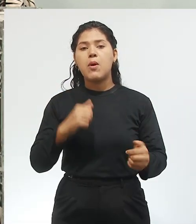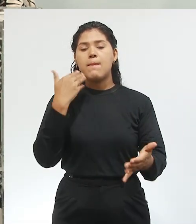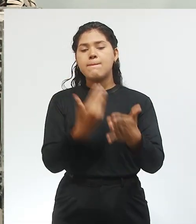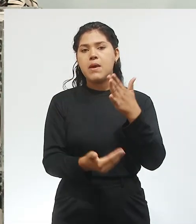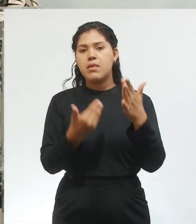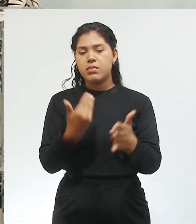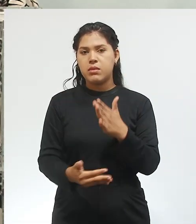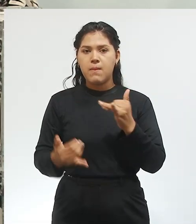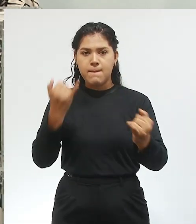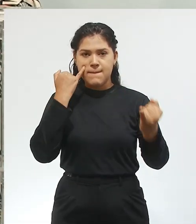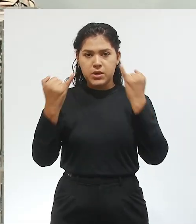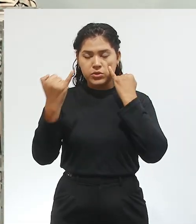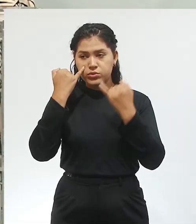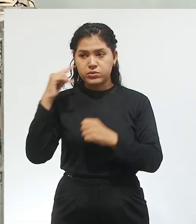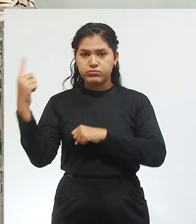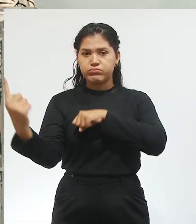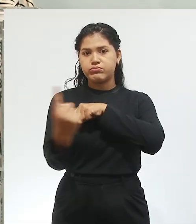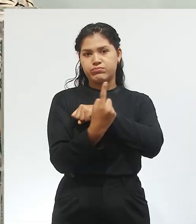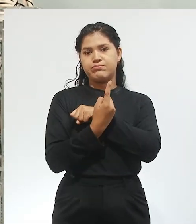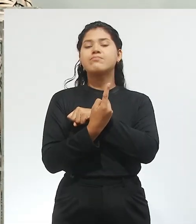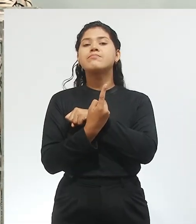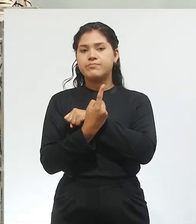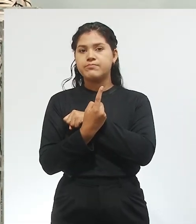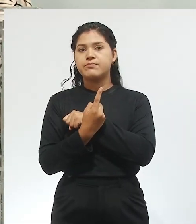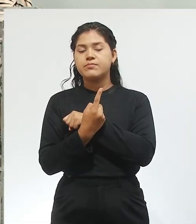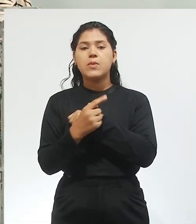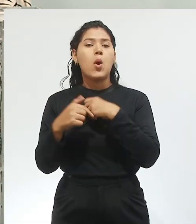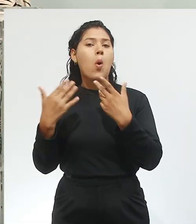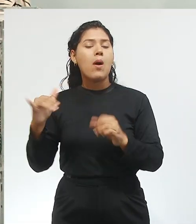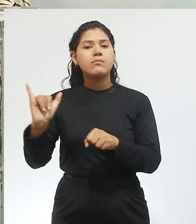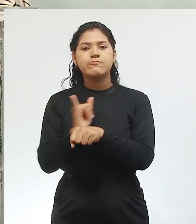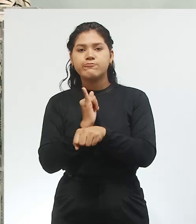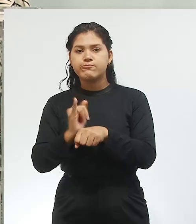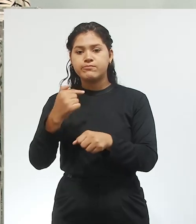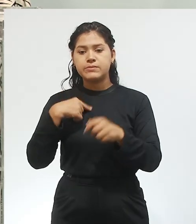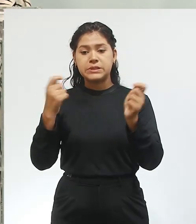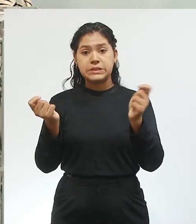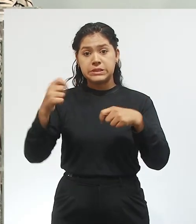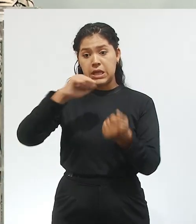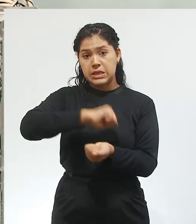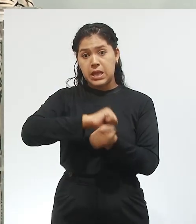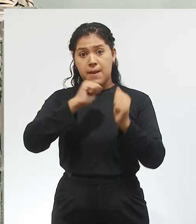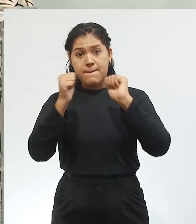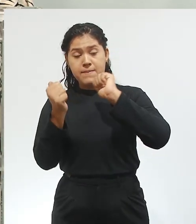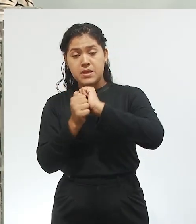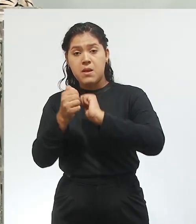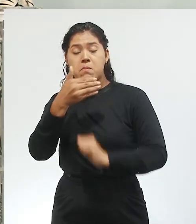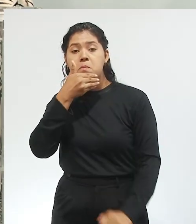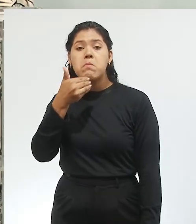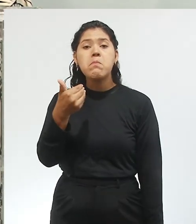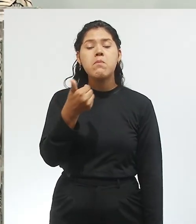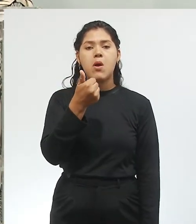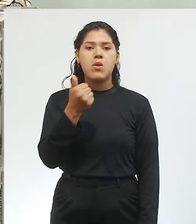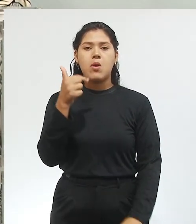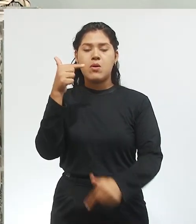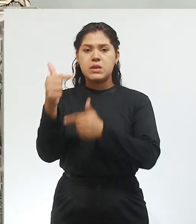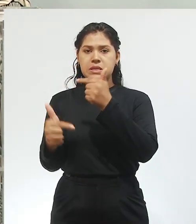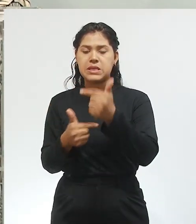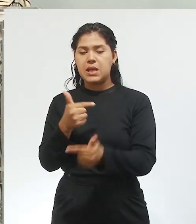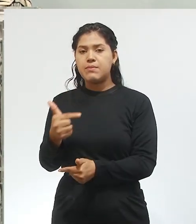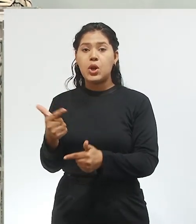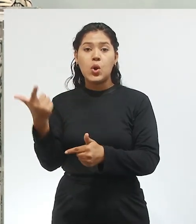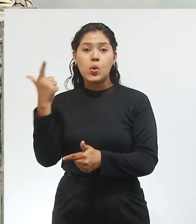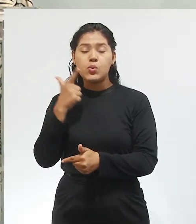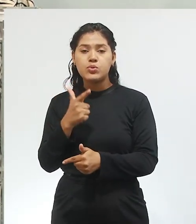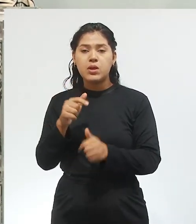não sabe como acessar. Então, essa parte é importantíssima. Que estratégias eu vou utilizar para fazer com que aquele serviço